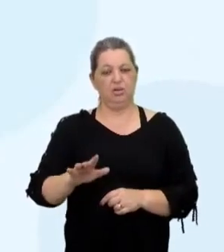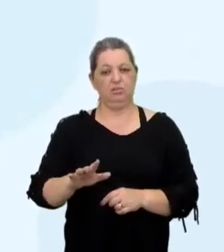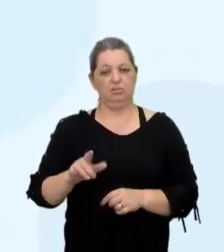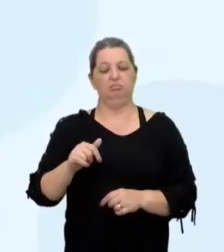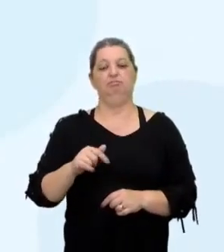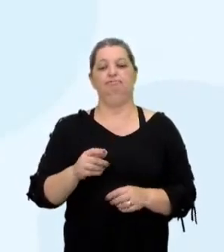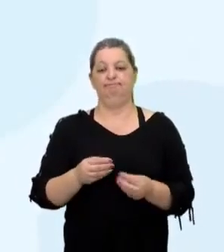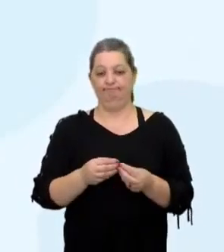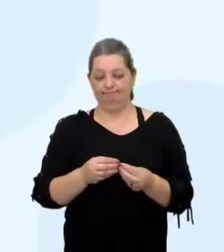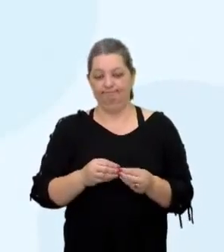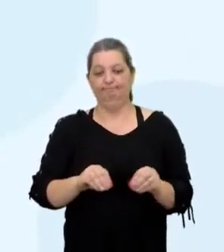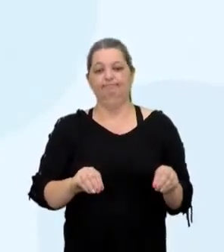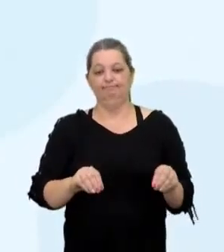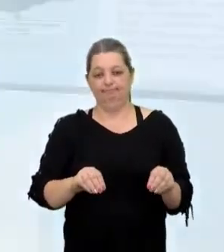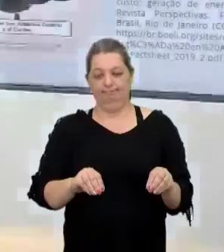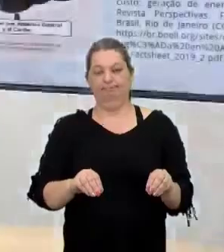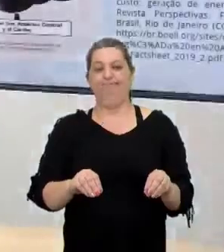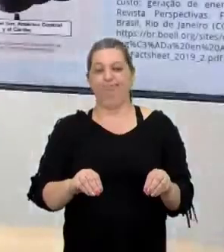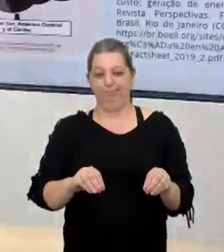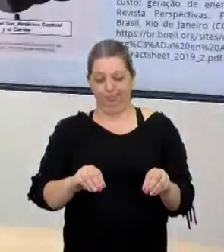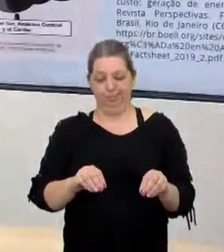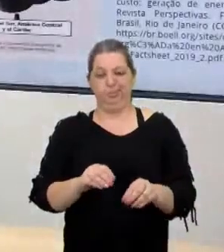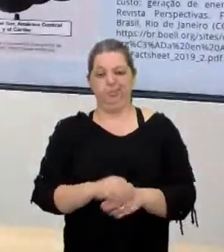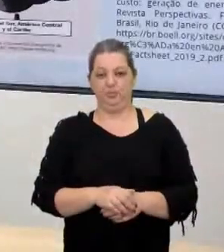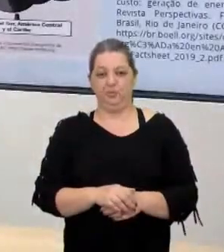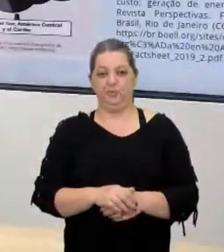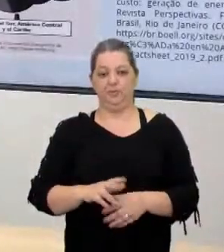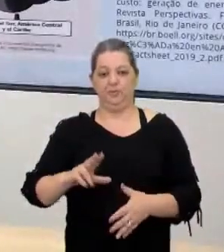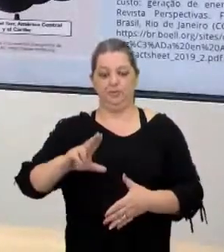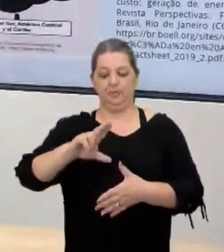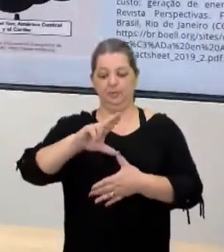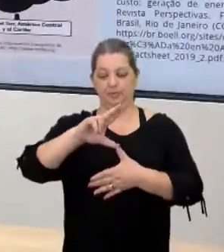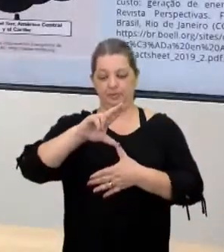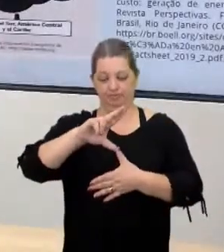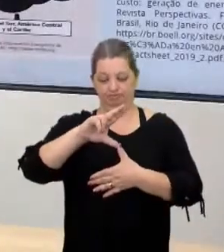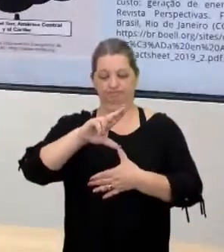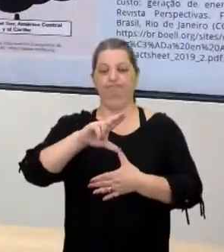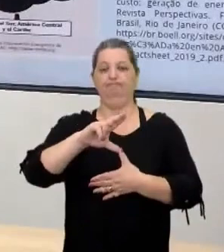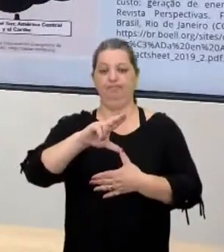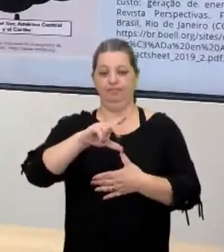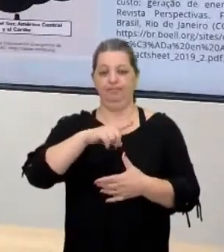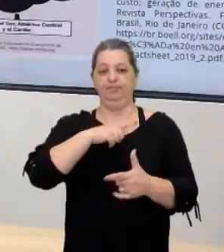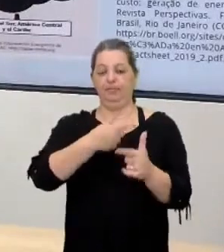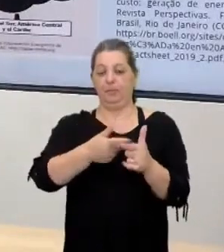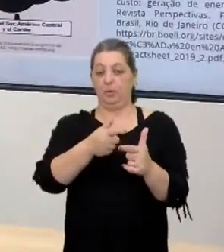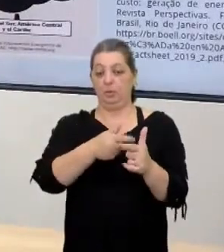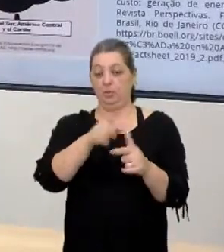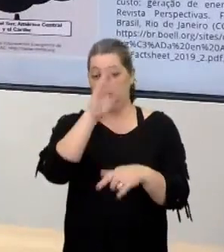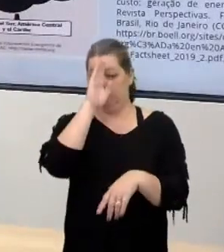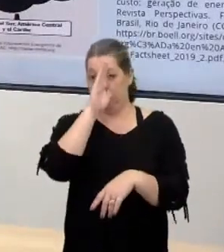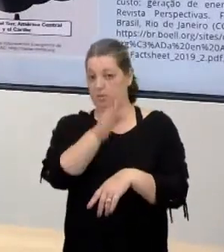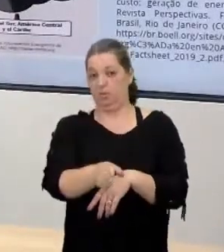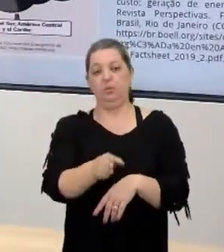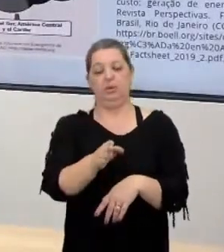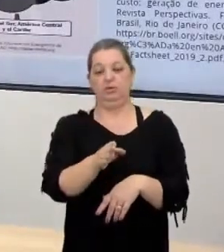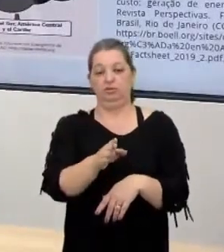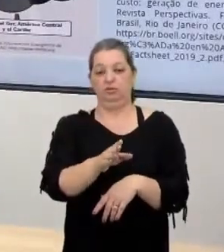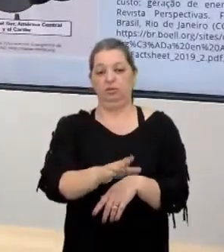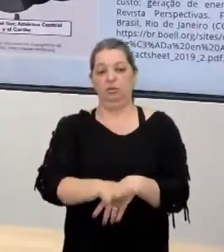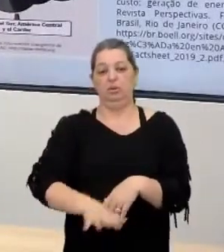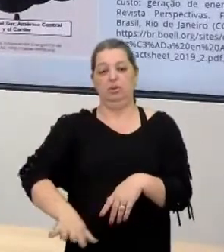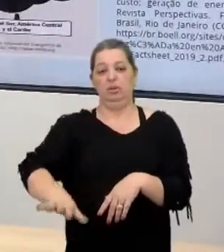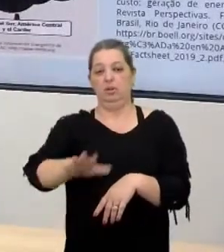muito afetada, né, por essa questão. Então a América Latina vai ser muito afetada pela questão, principalmente, da água nessa